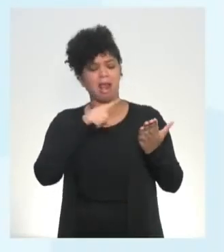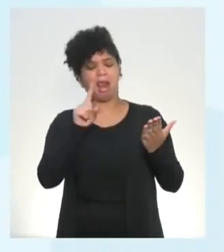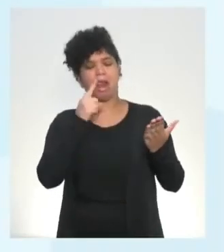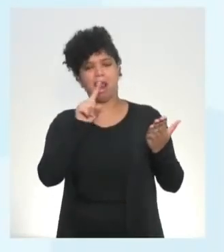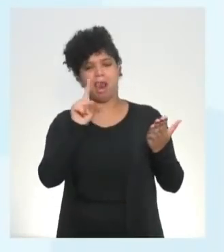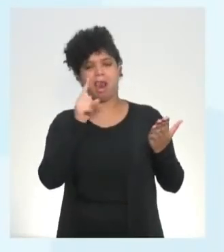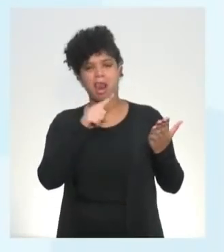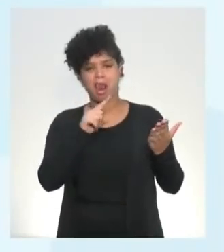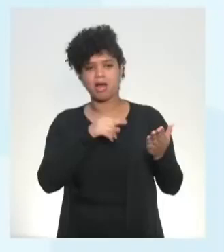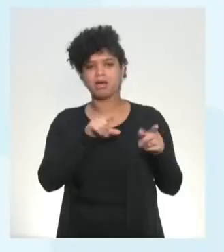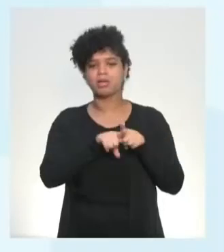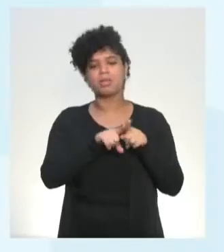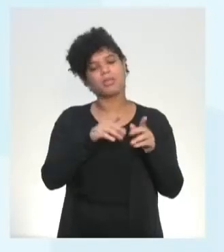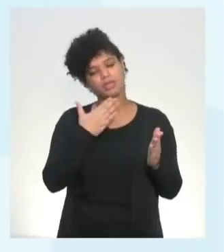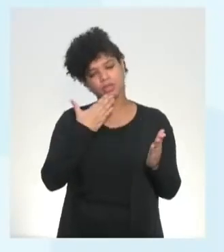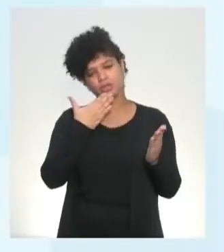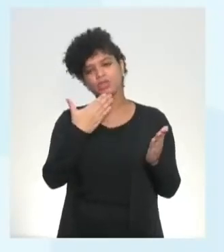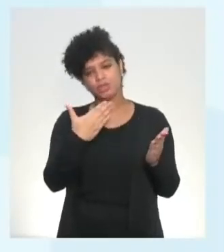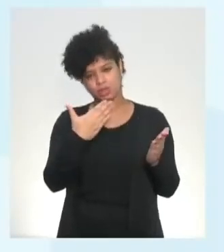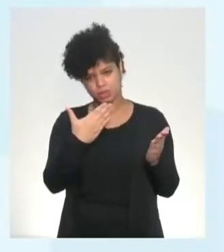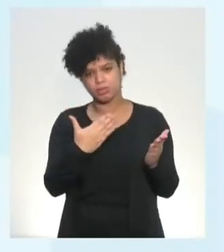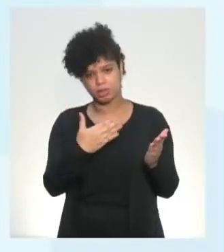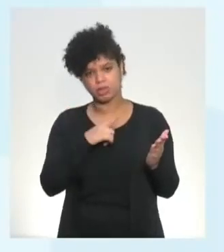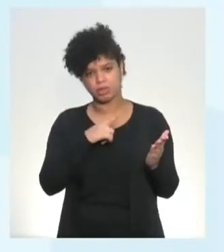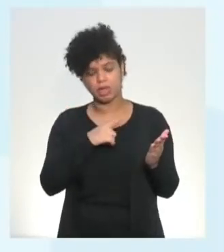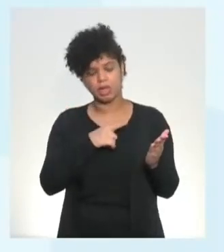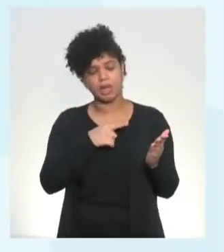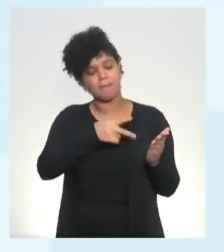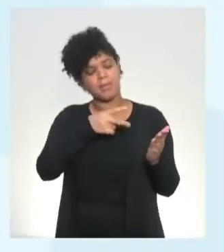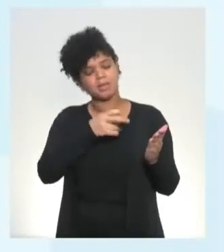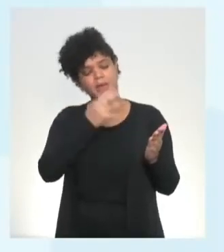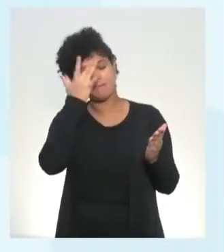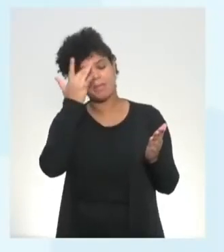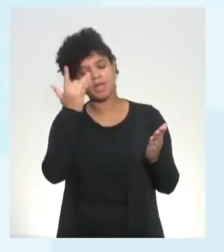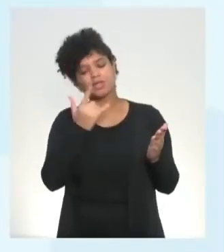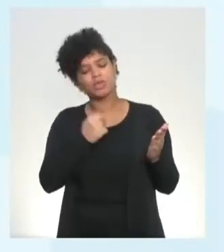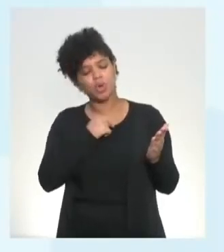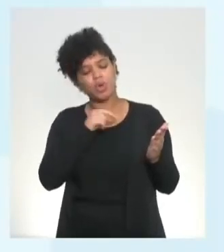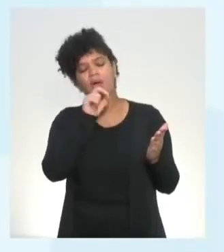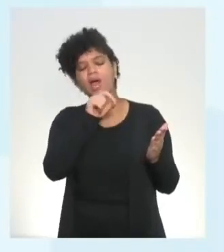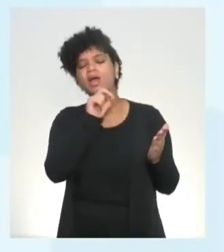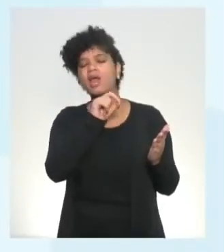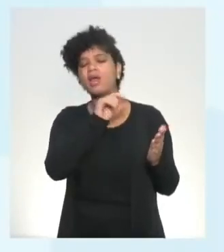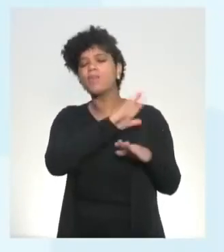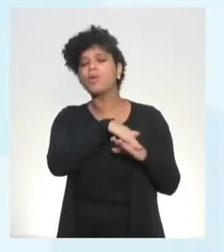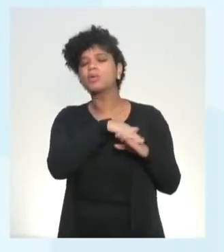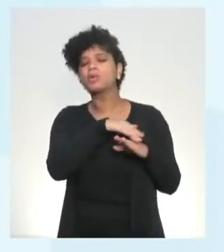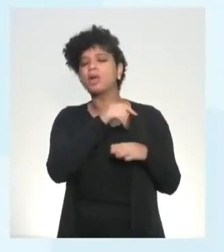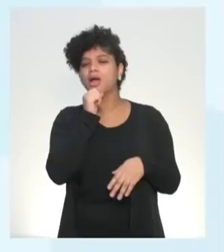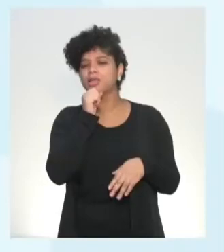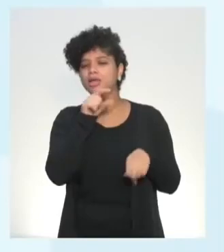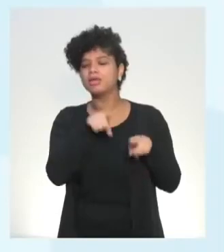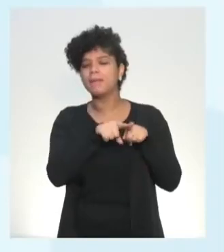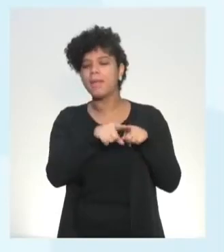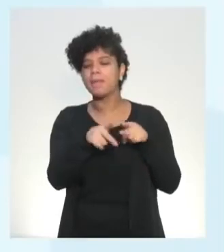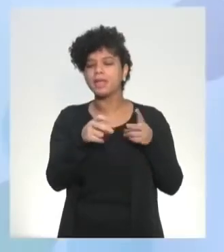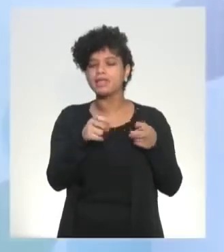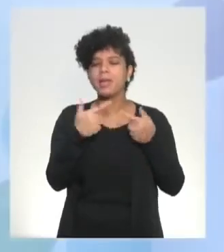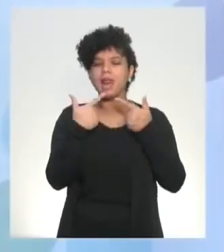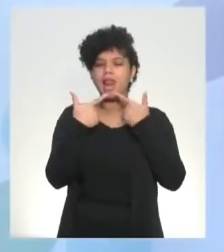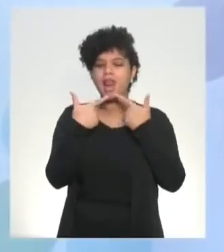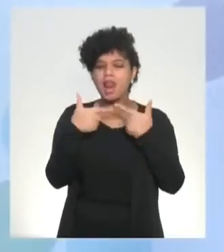e de solicitação, identificando os interlocutores e as marcas linguísticas que permitem essa